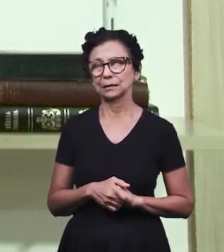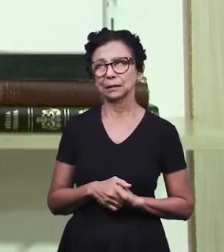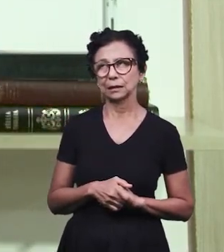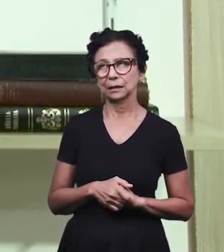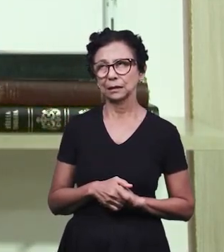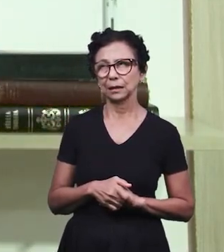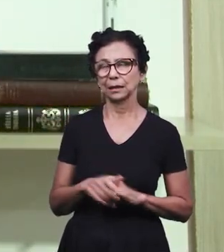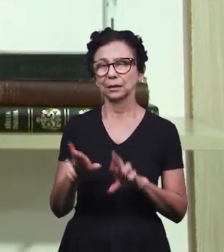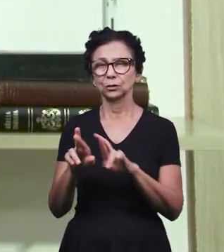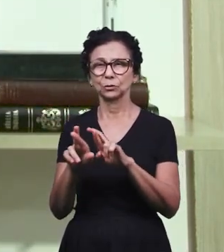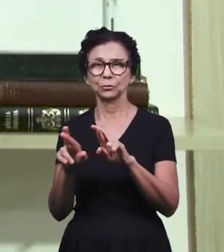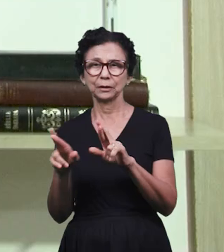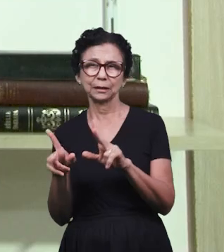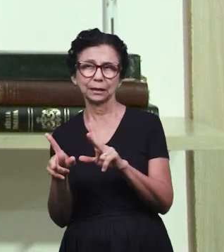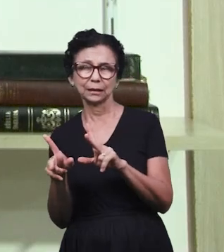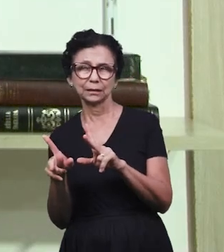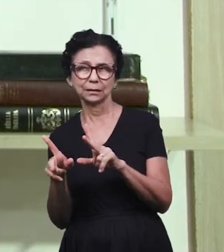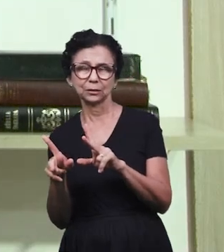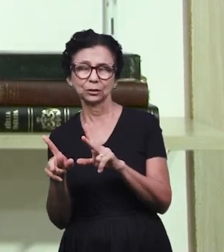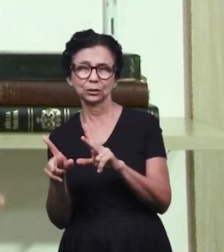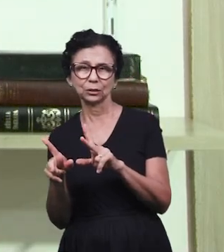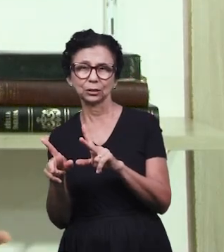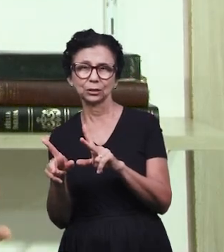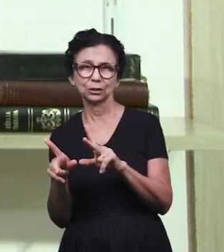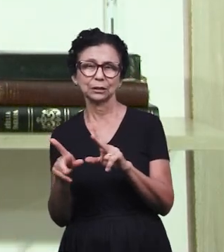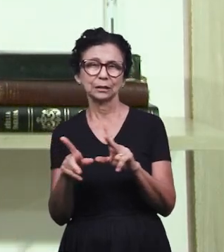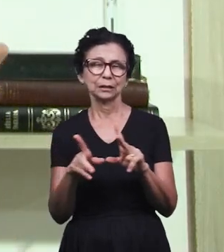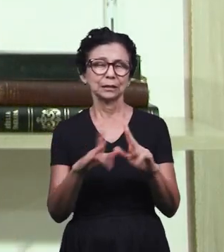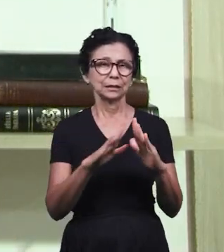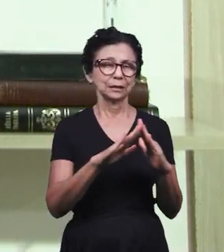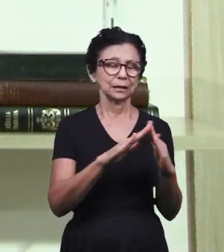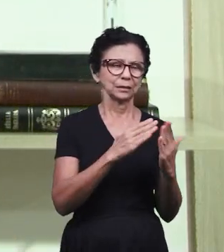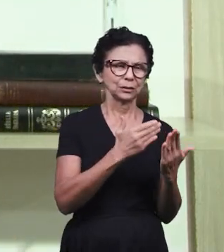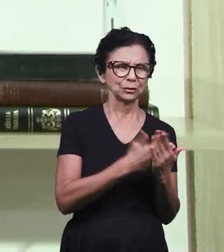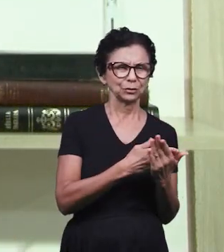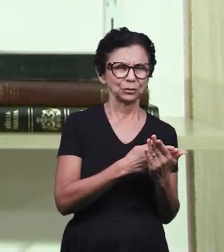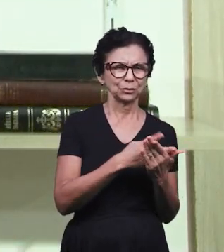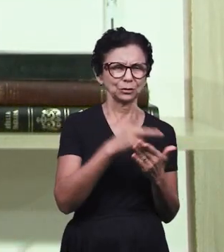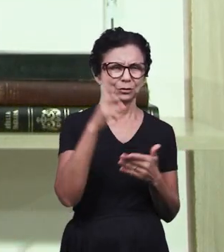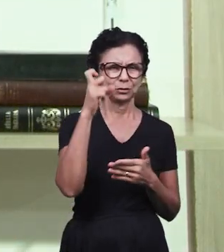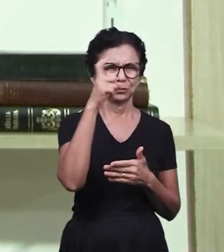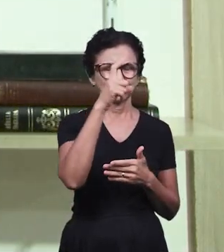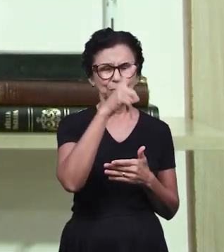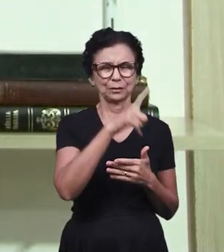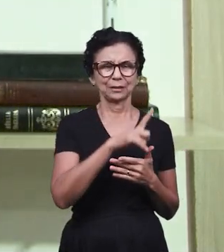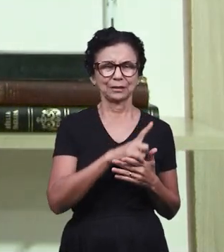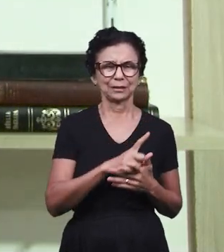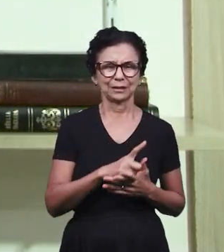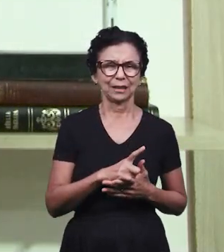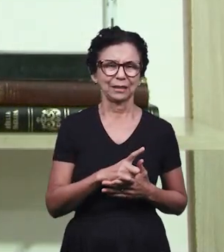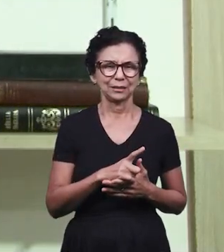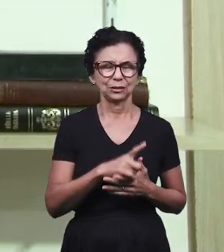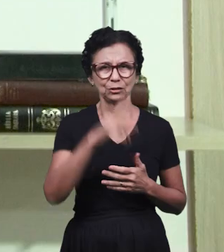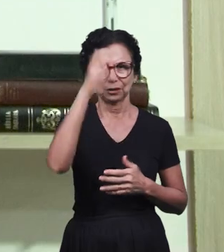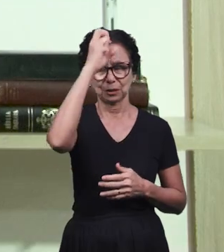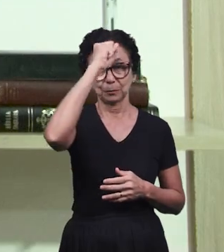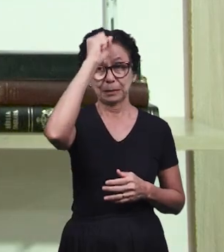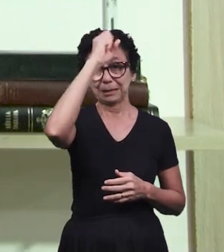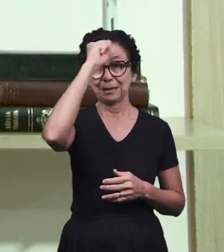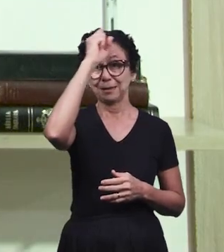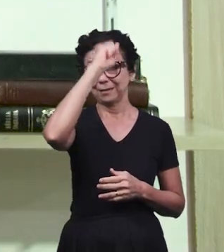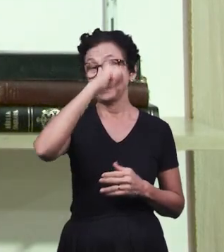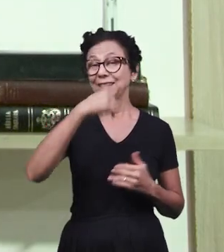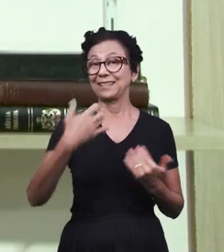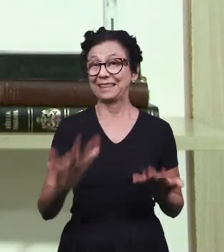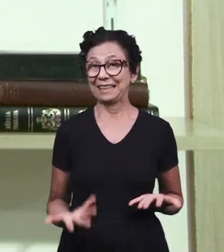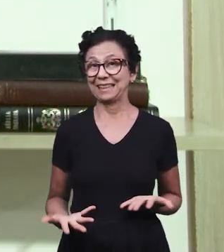escola. Ela percebe algumas dificuldades de aprendizado. Então, a gente pode ver